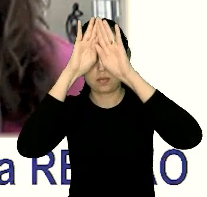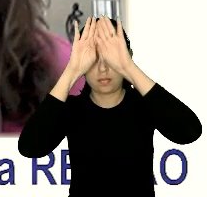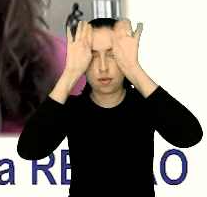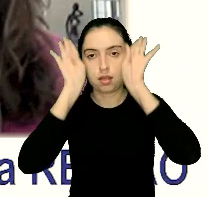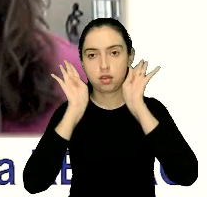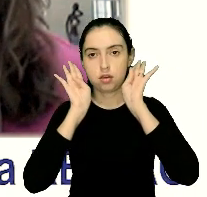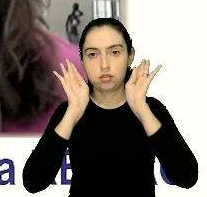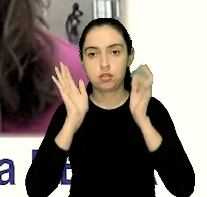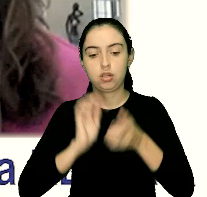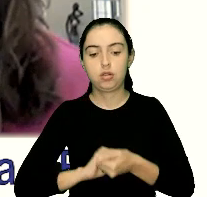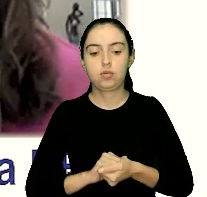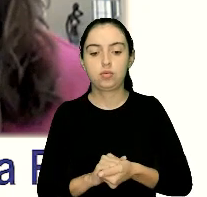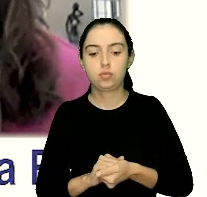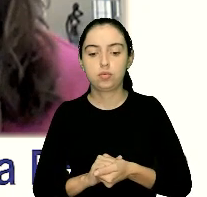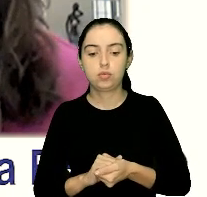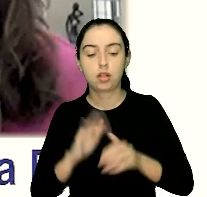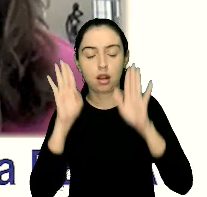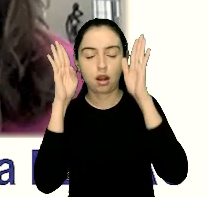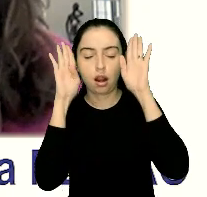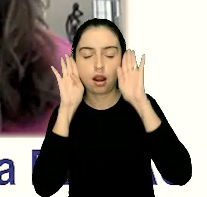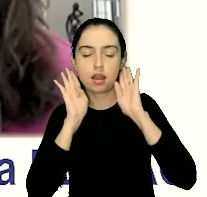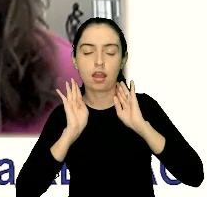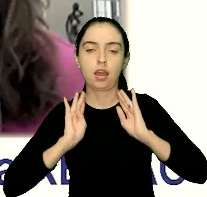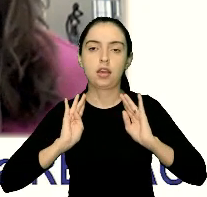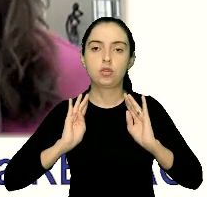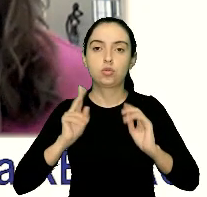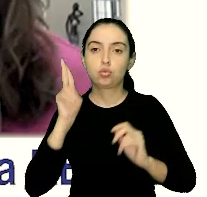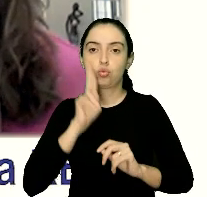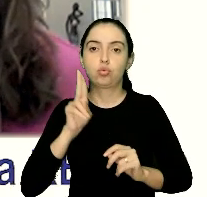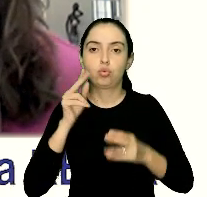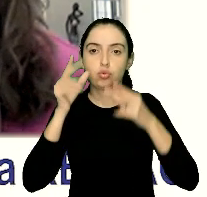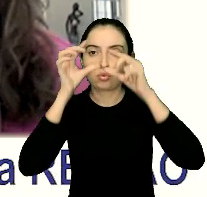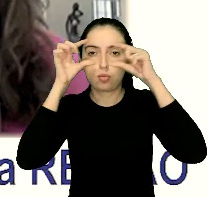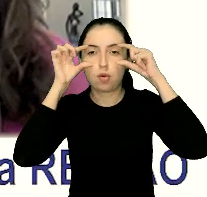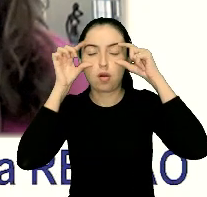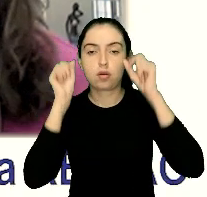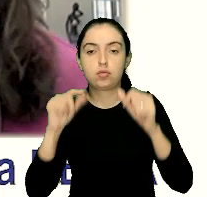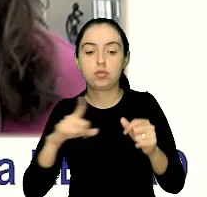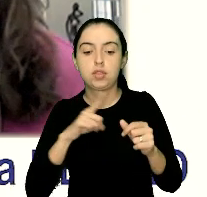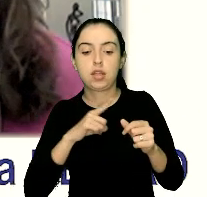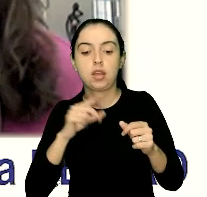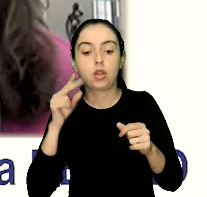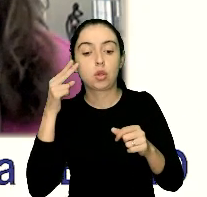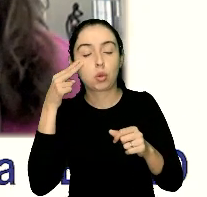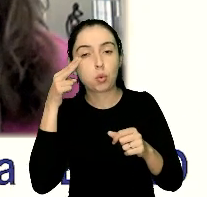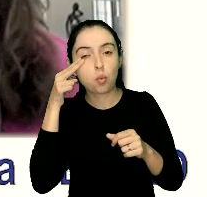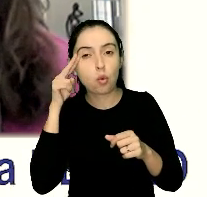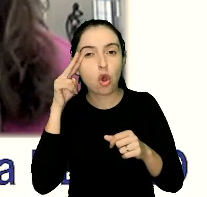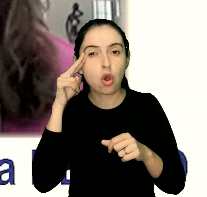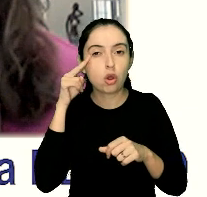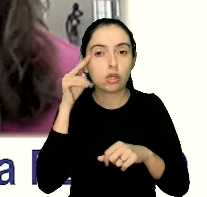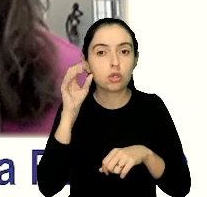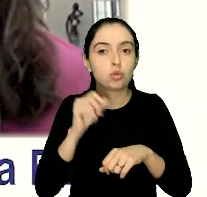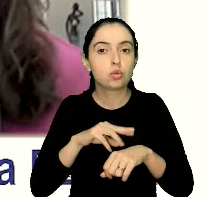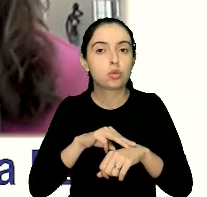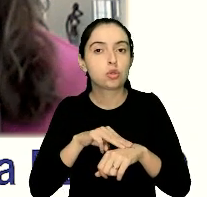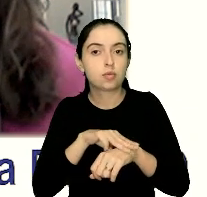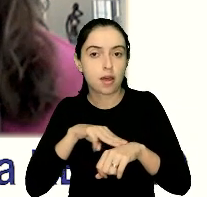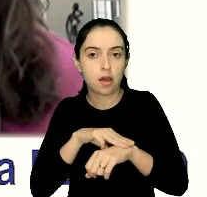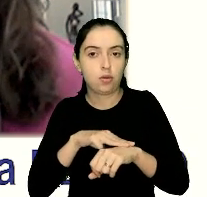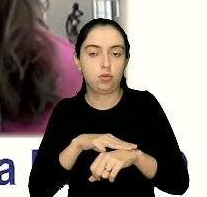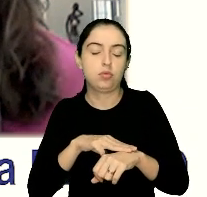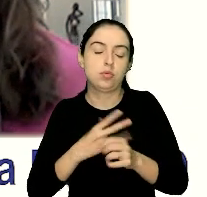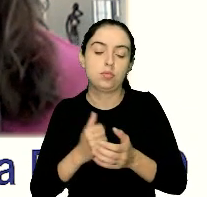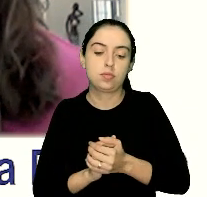lisos, e eu uso óculos, tenho olhos castanhos, estou trajando uma blusa de